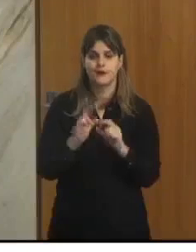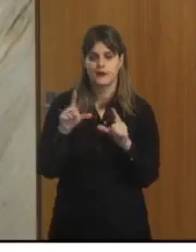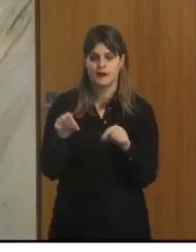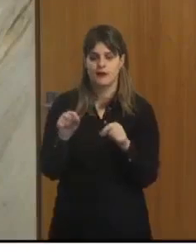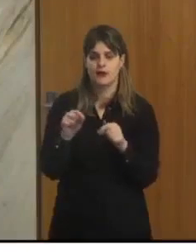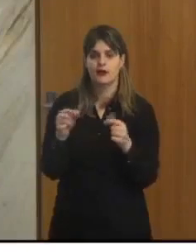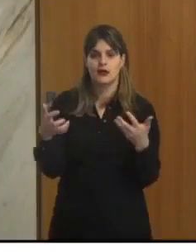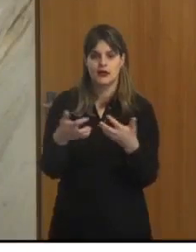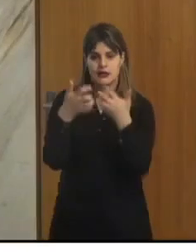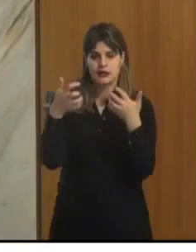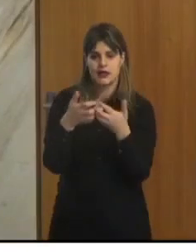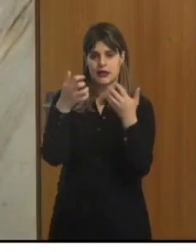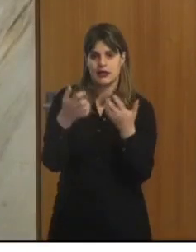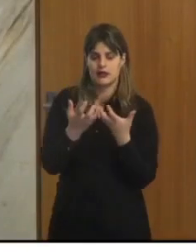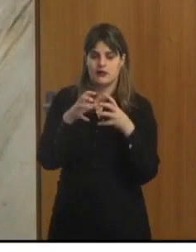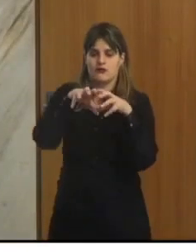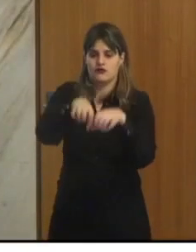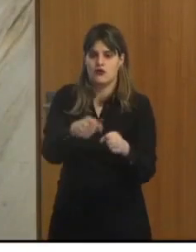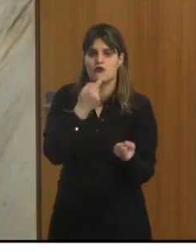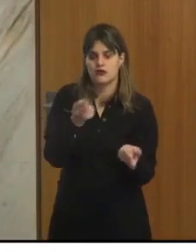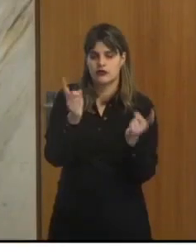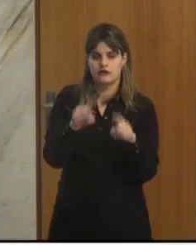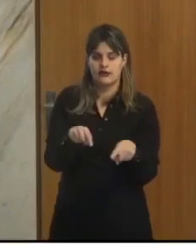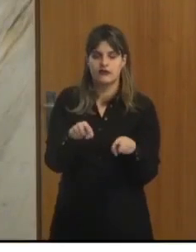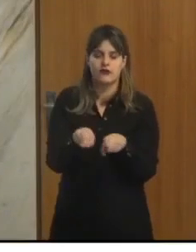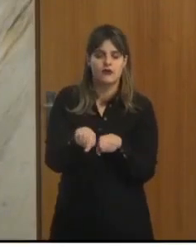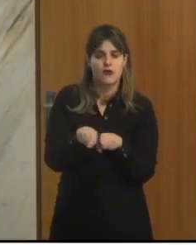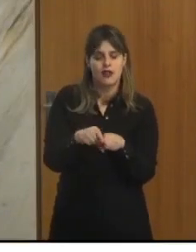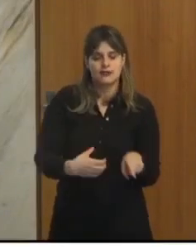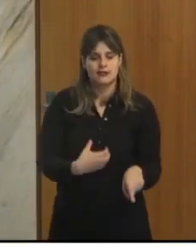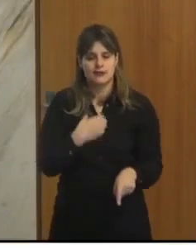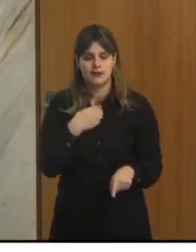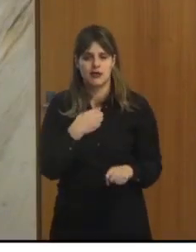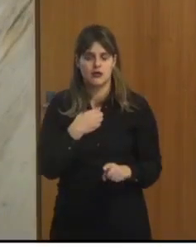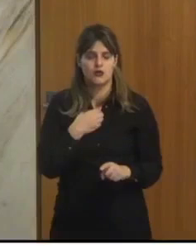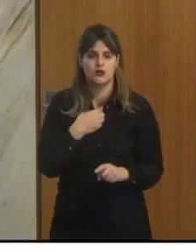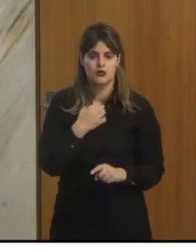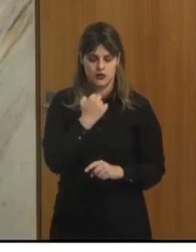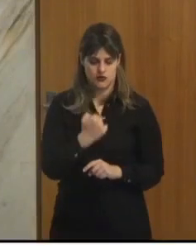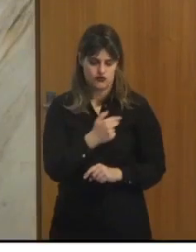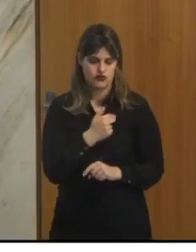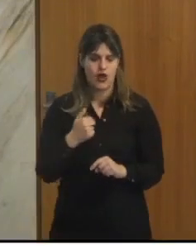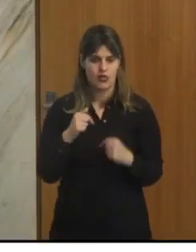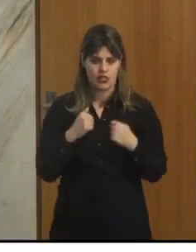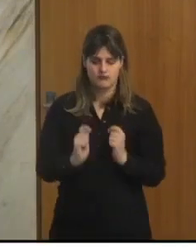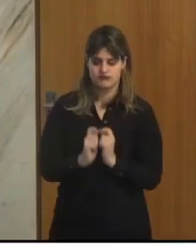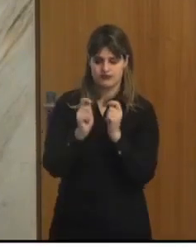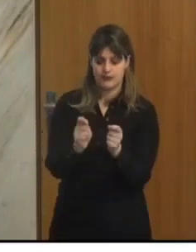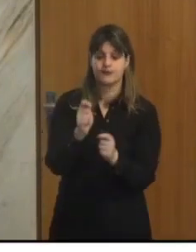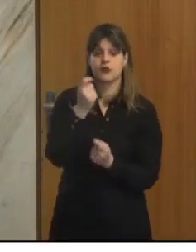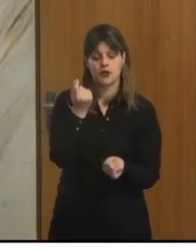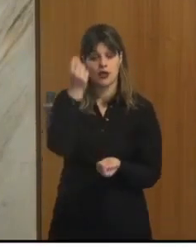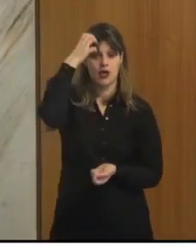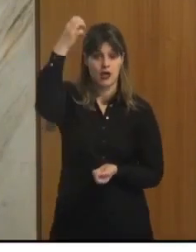à chamada Guerra da Reconquista, o espírito de cruzada própria, herdeiro dos templários. Afonso Henriques, como